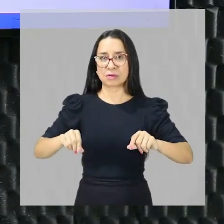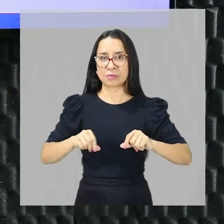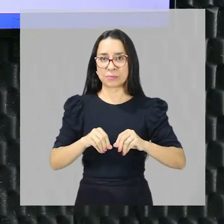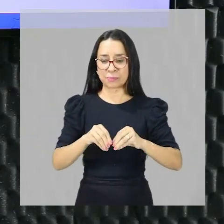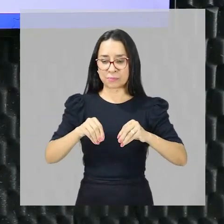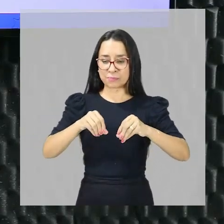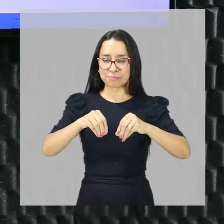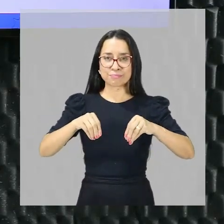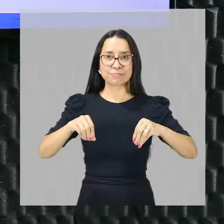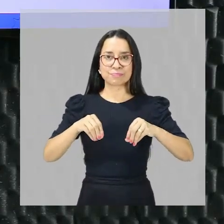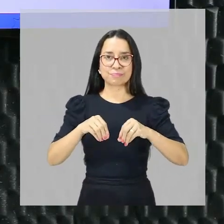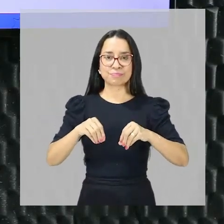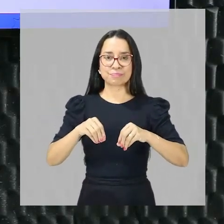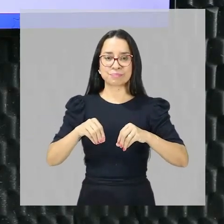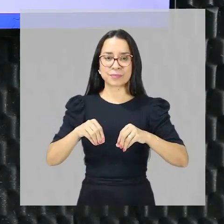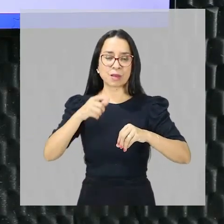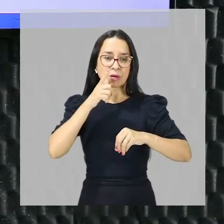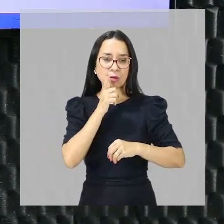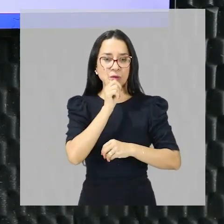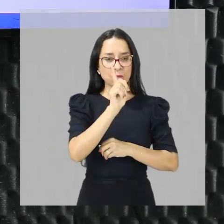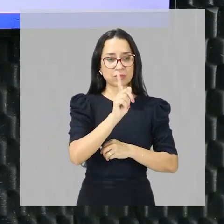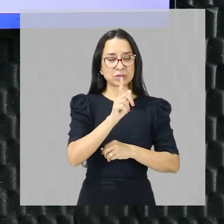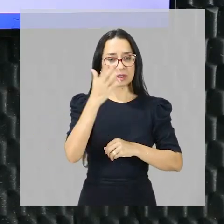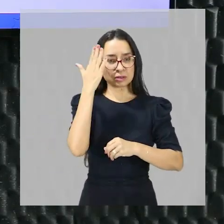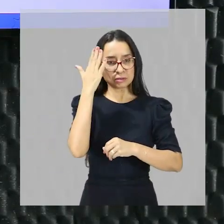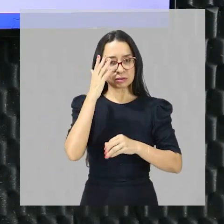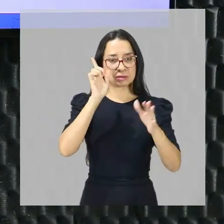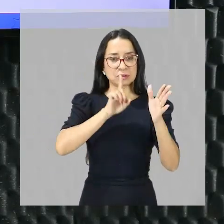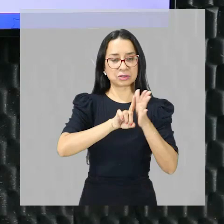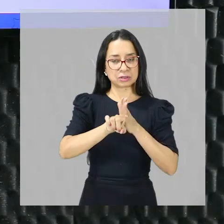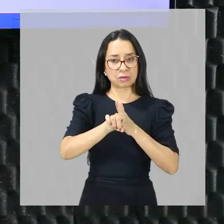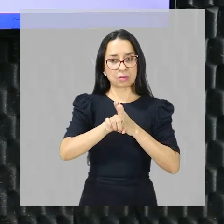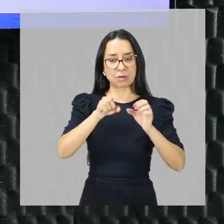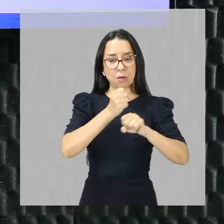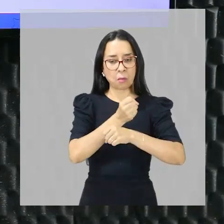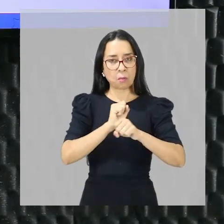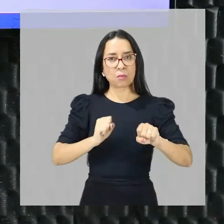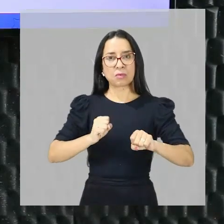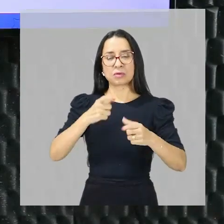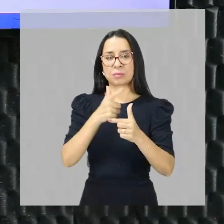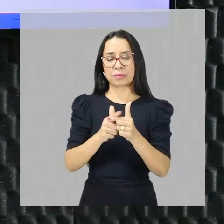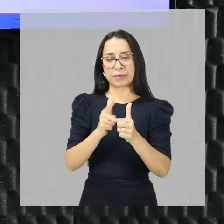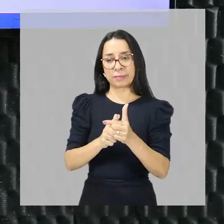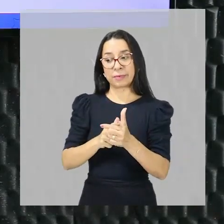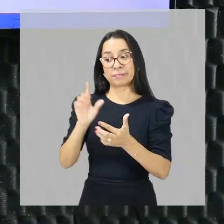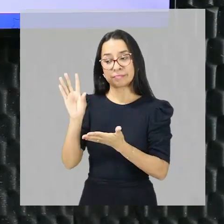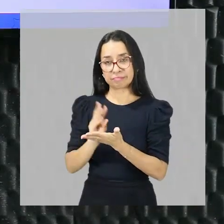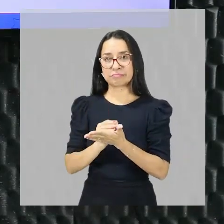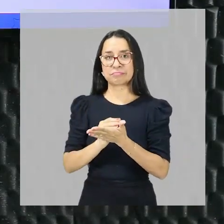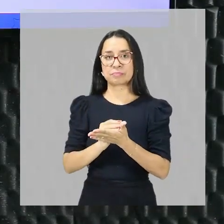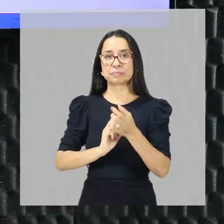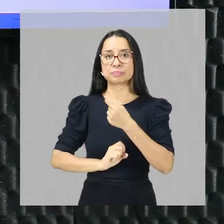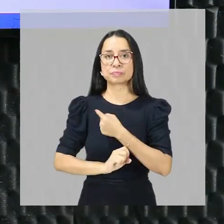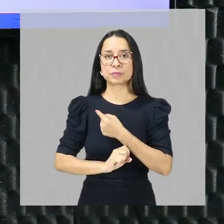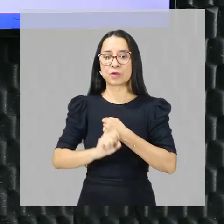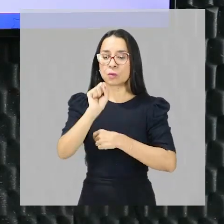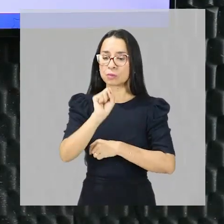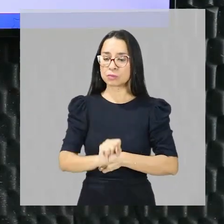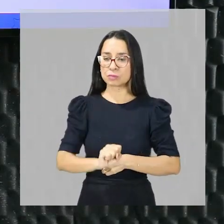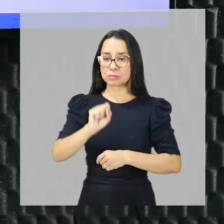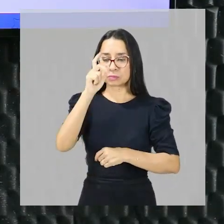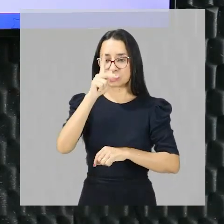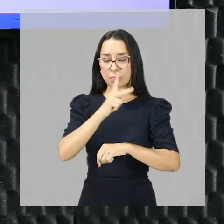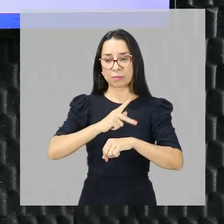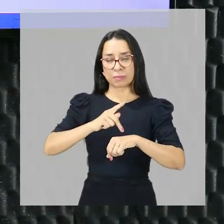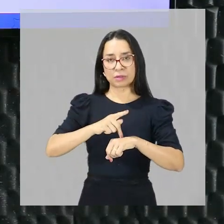base arenosa. Só aí tu já consegue matar a questão, né, galera? Um grande problema, anota aí agora, tá? Um grande problema que o sul do país